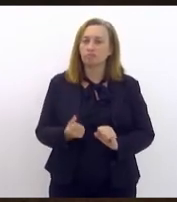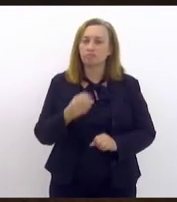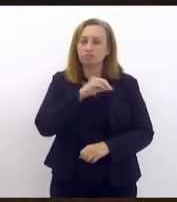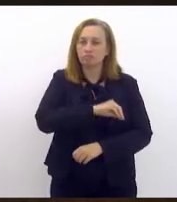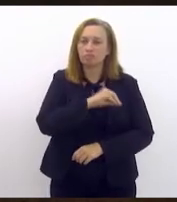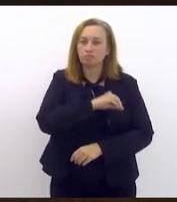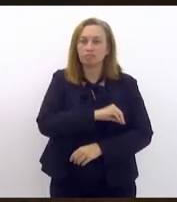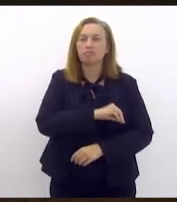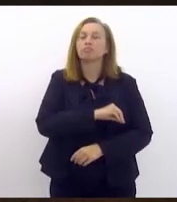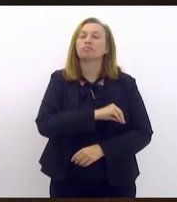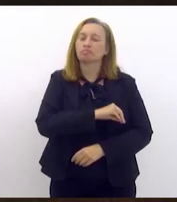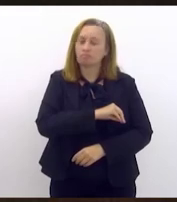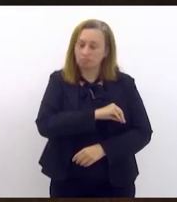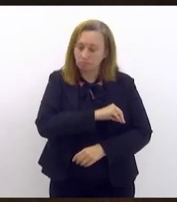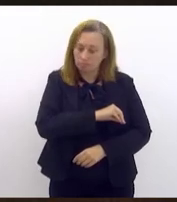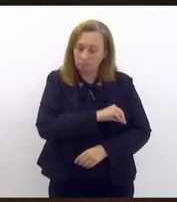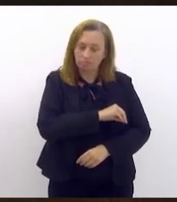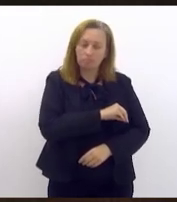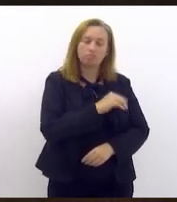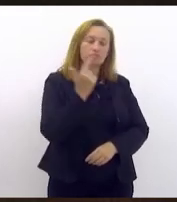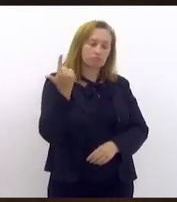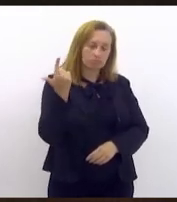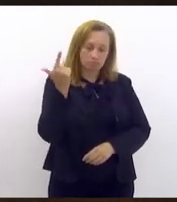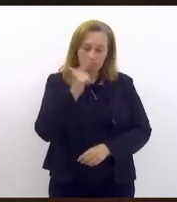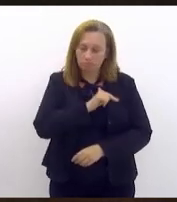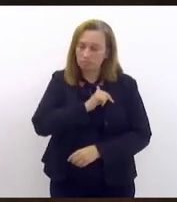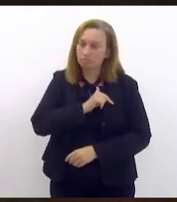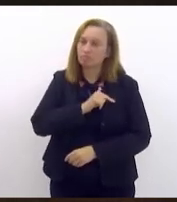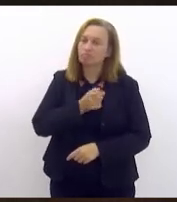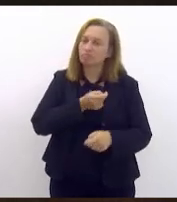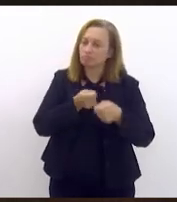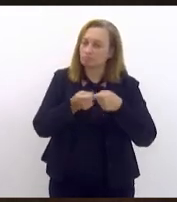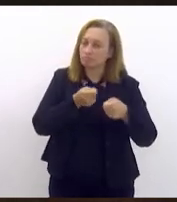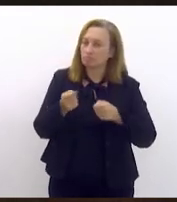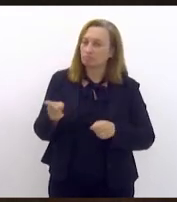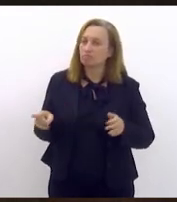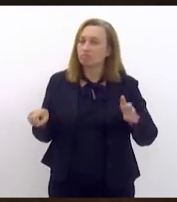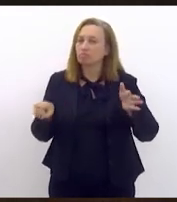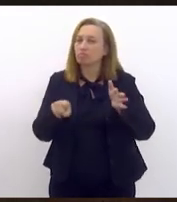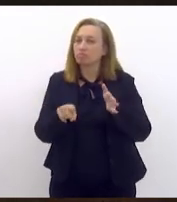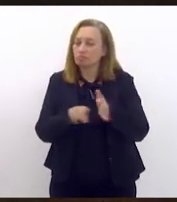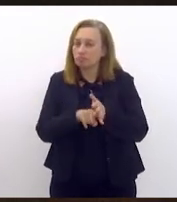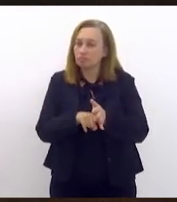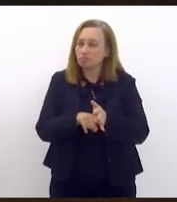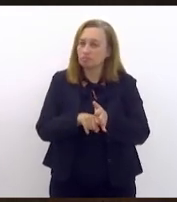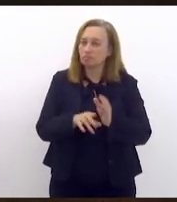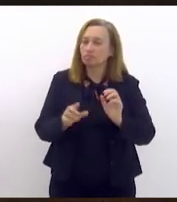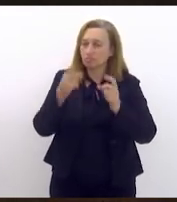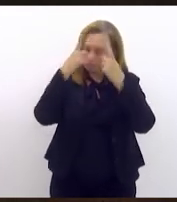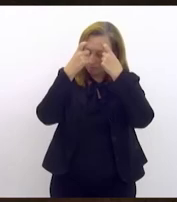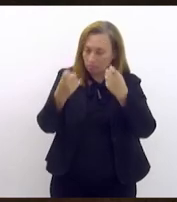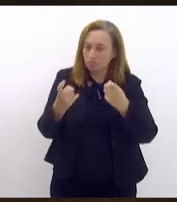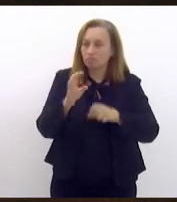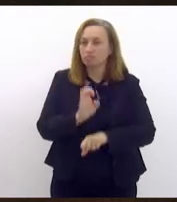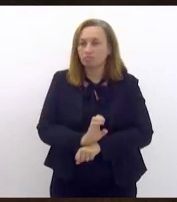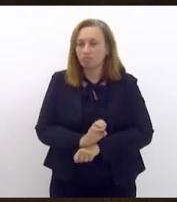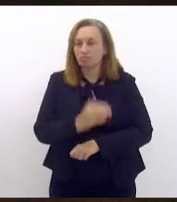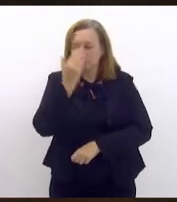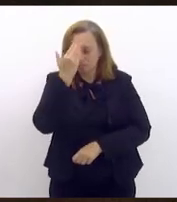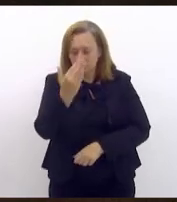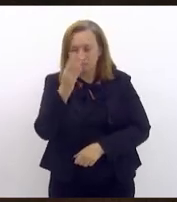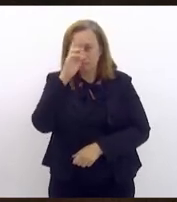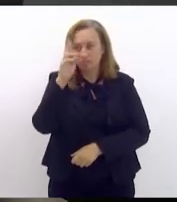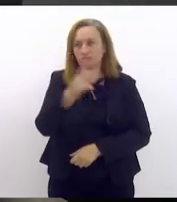salário, tão merecido salário, que a gente possa conseguir controlar e diminuir sempre o índice de violência do nosso Estado.